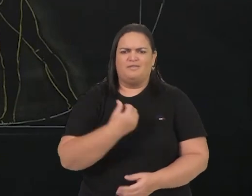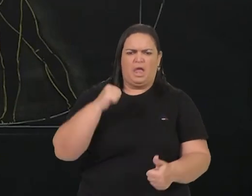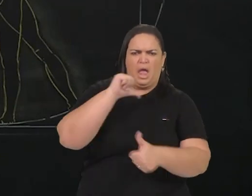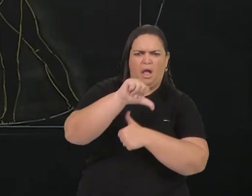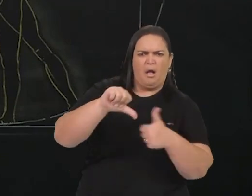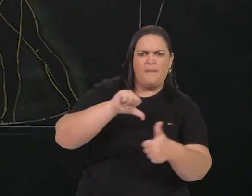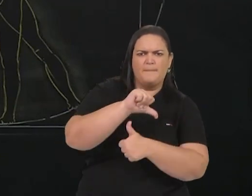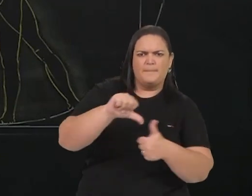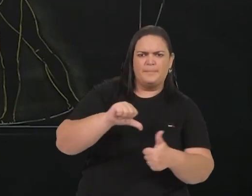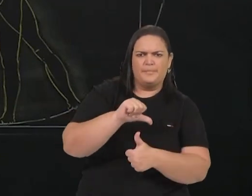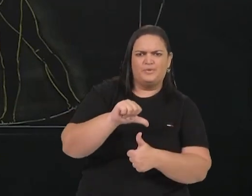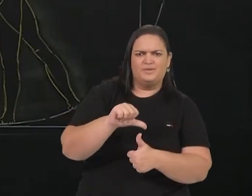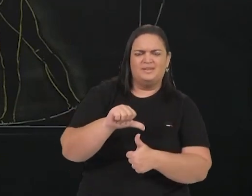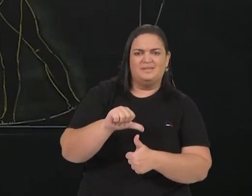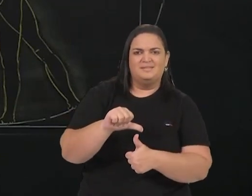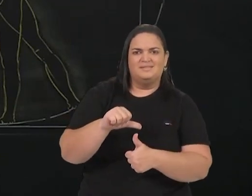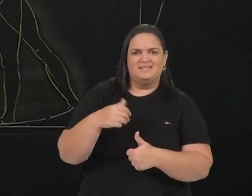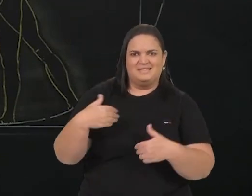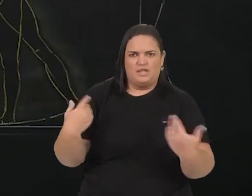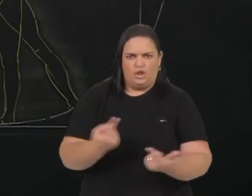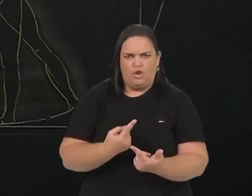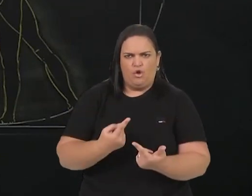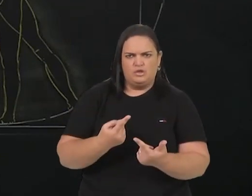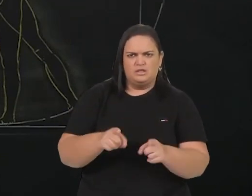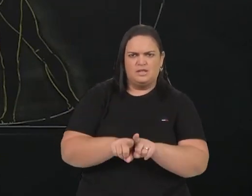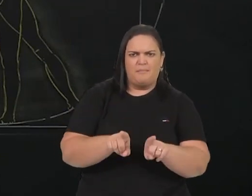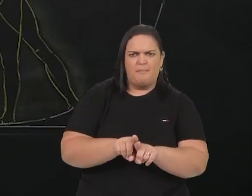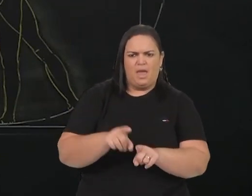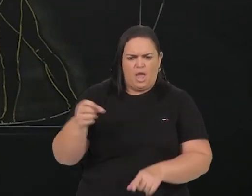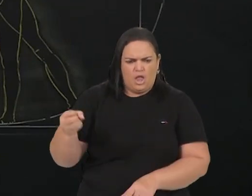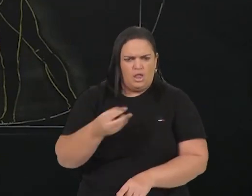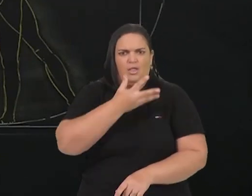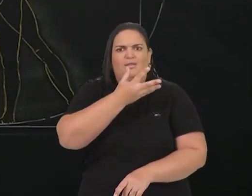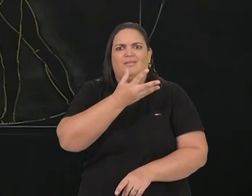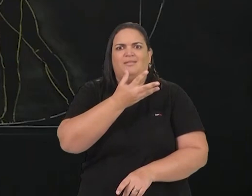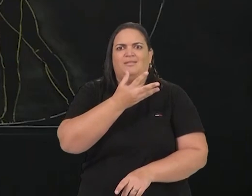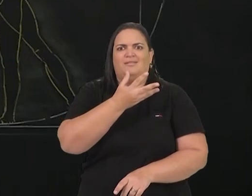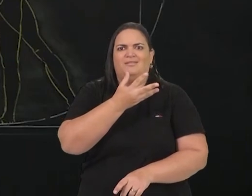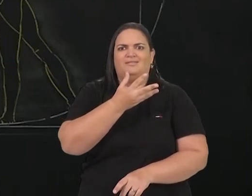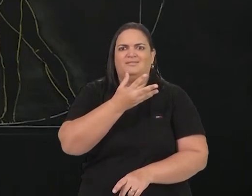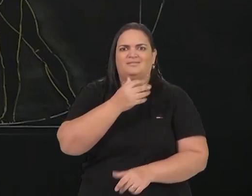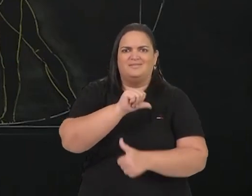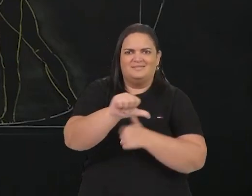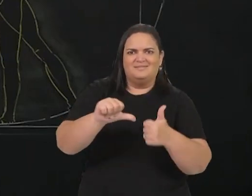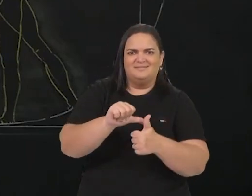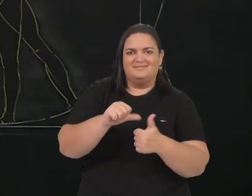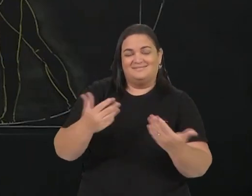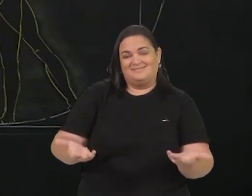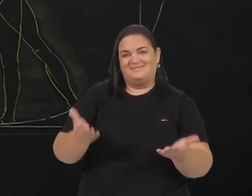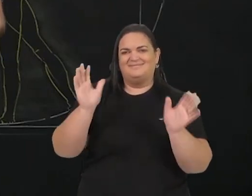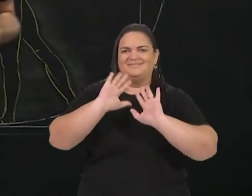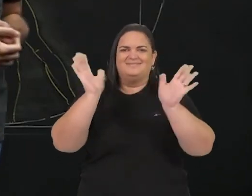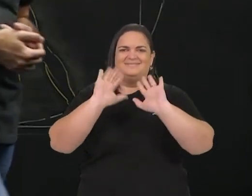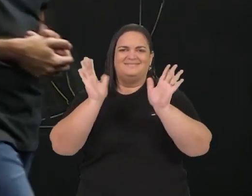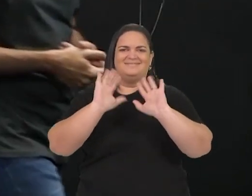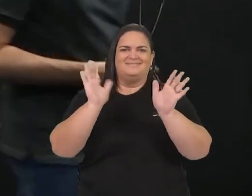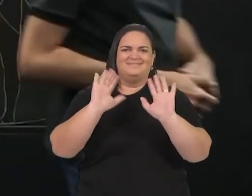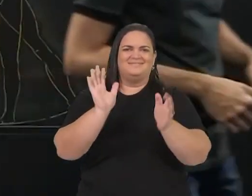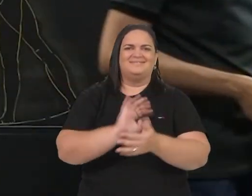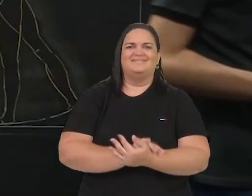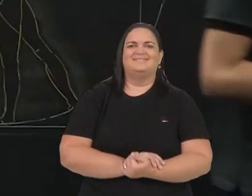que a gente estaria vivendo num tempo também de renascimento? O que você acha? Vou deixar essa contigo. Até uma próxima.